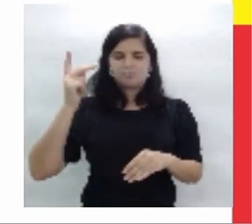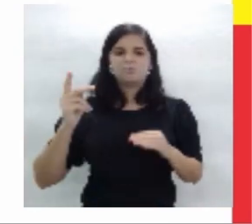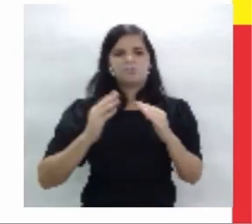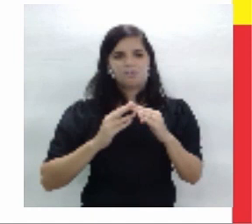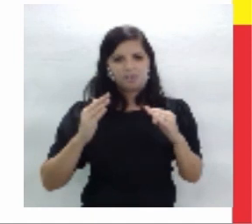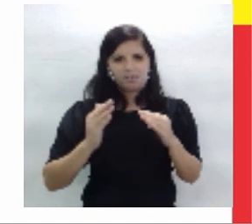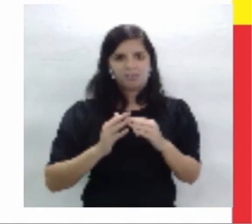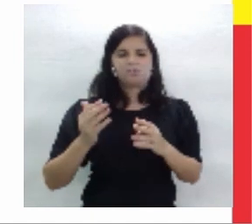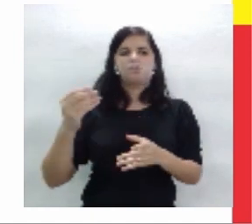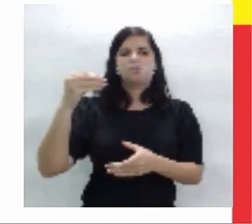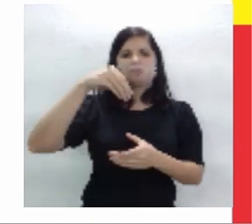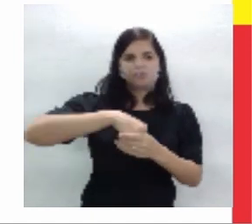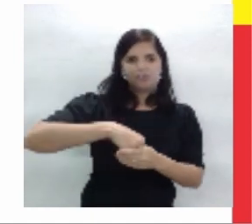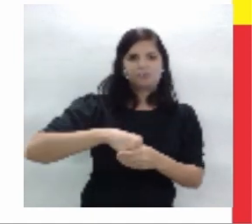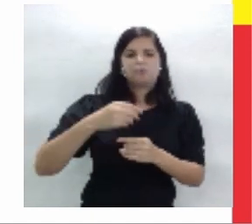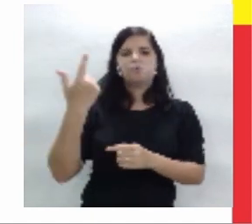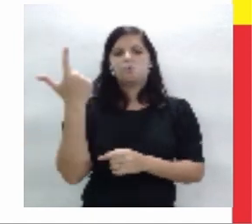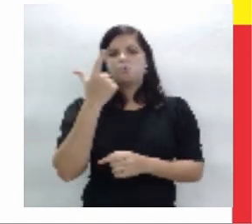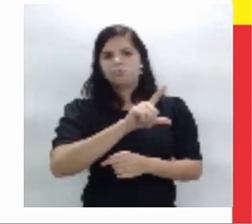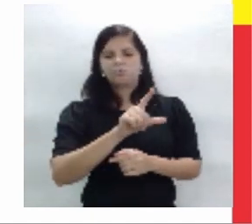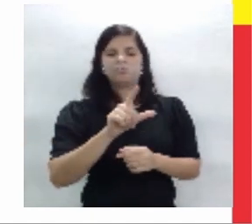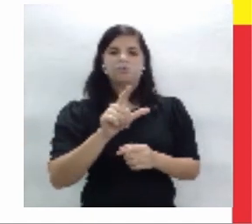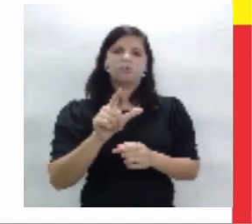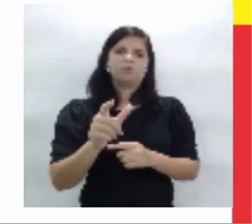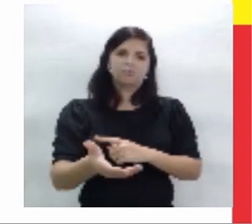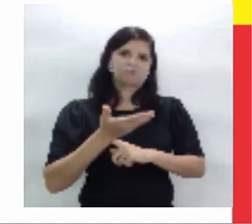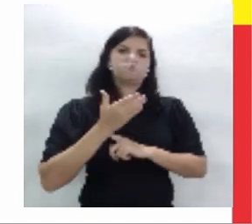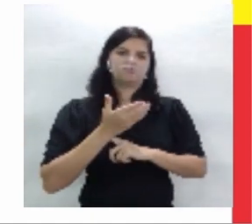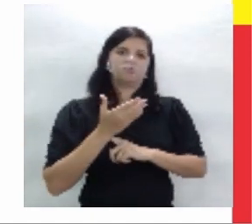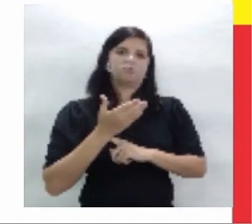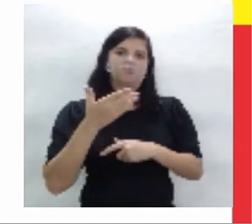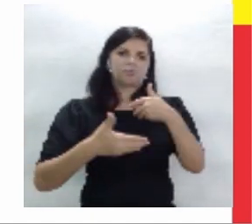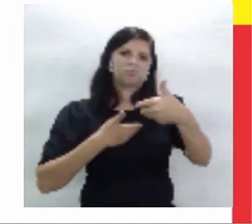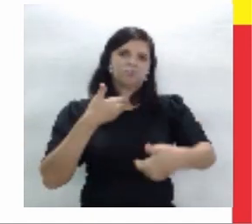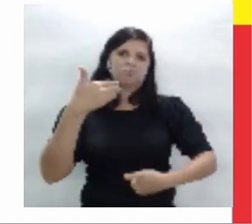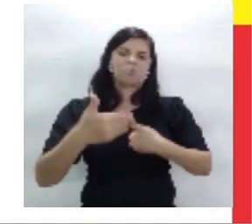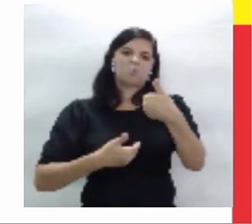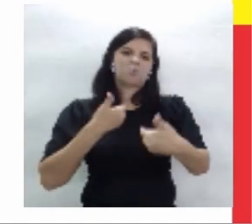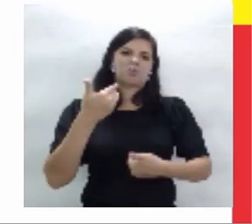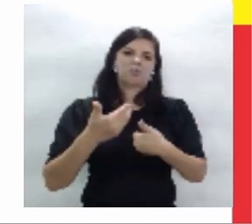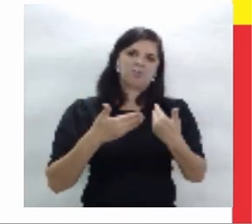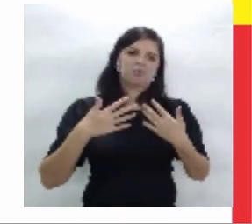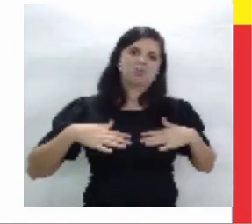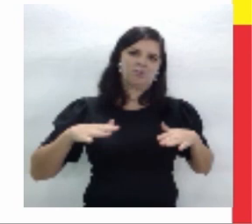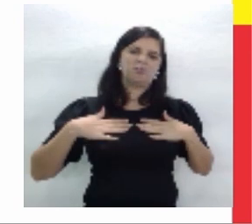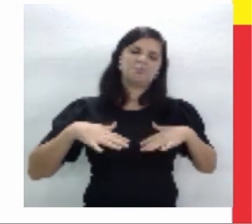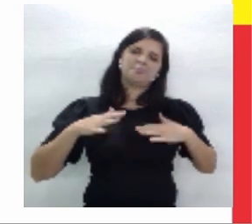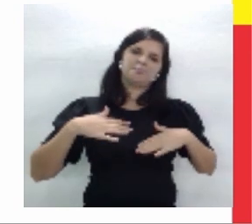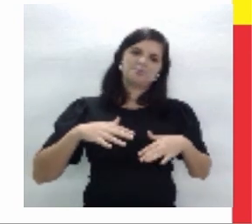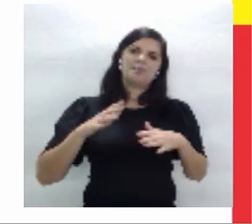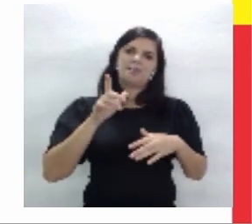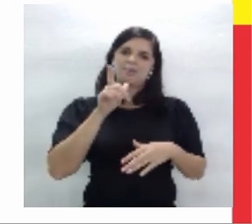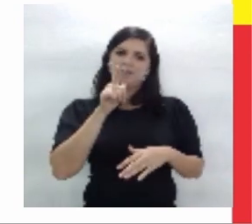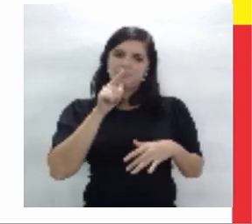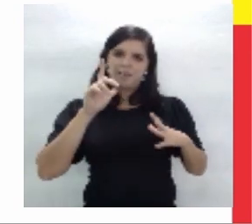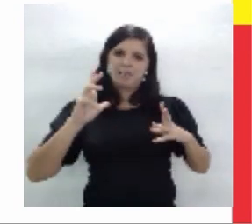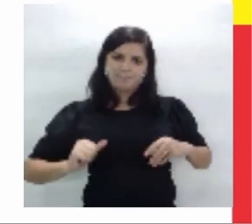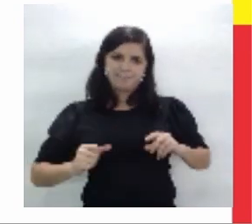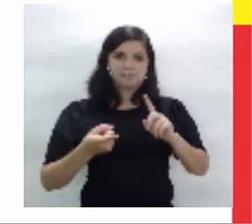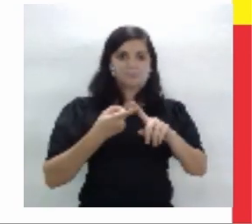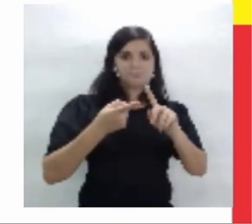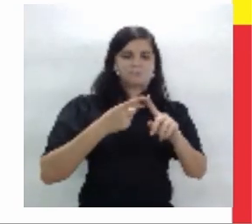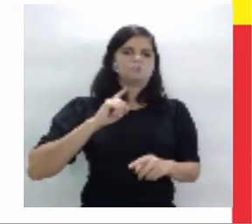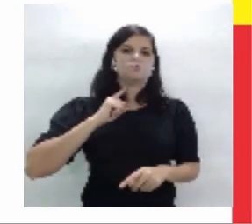ambientes, em seus lares, tenham um maior conforto e maior comodidade, tanto na questão da água limpa, como na questão da água